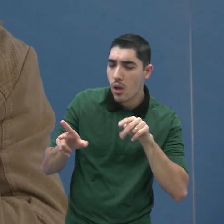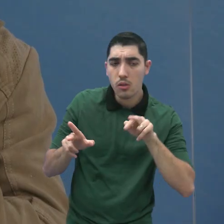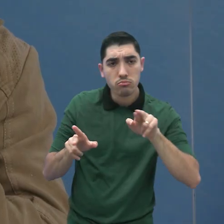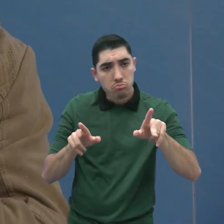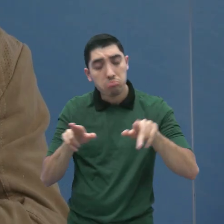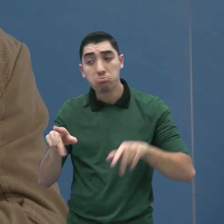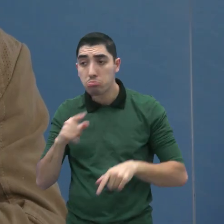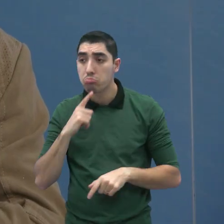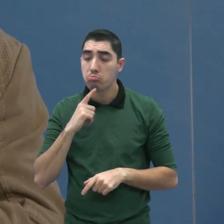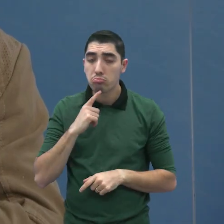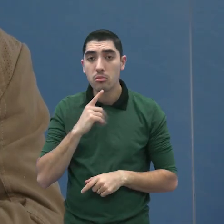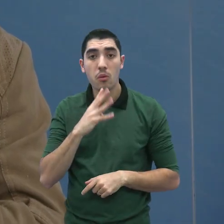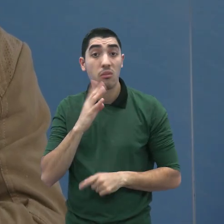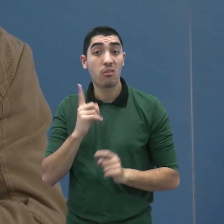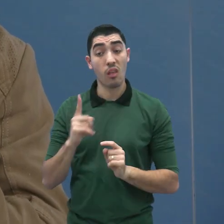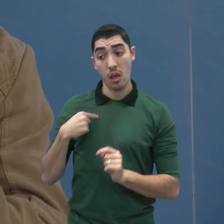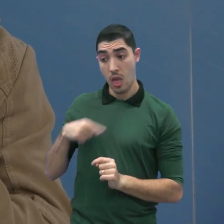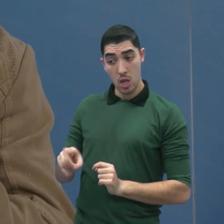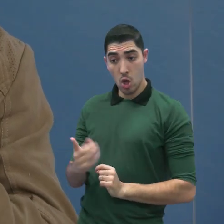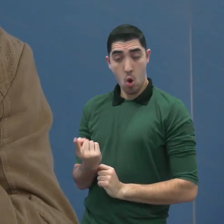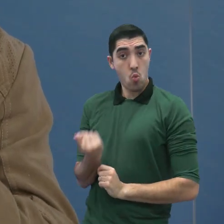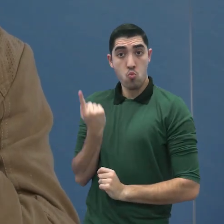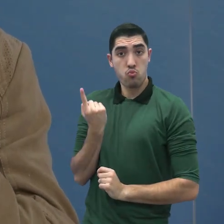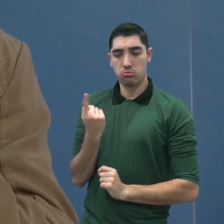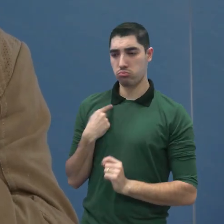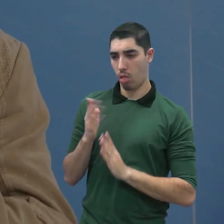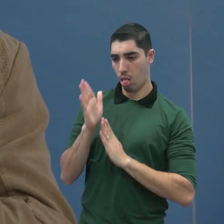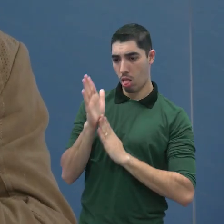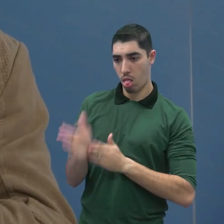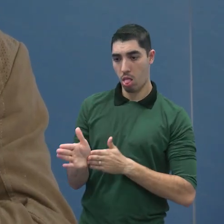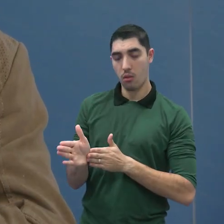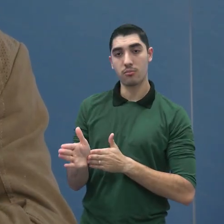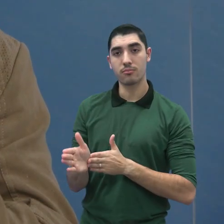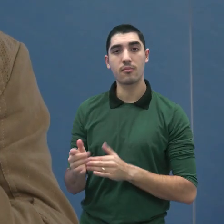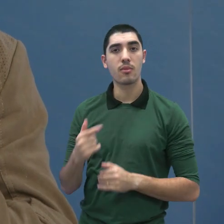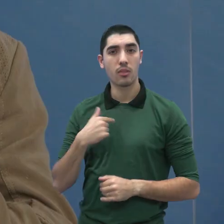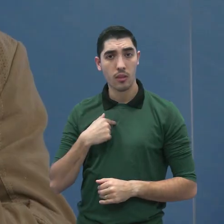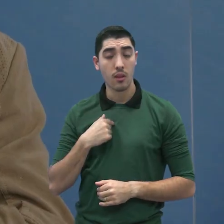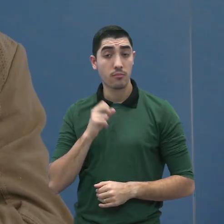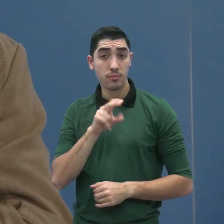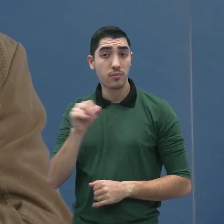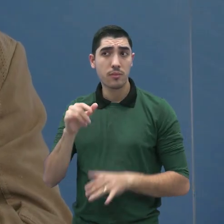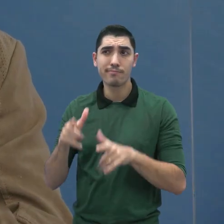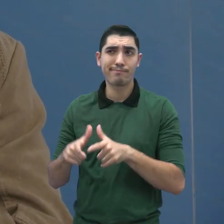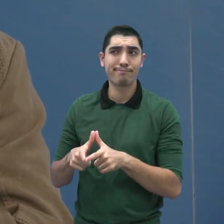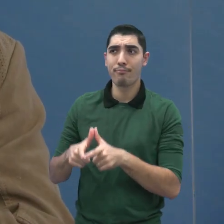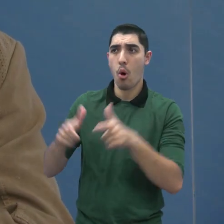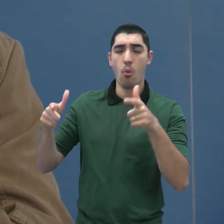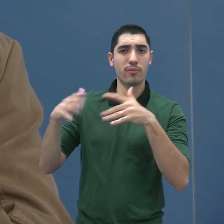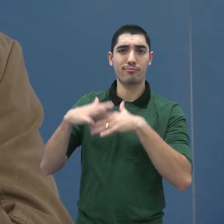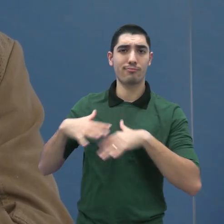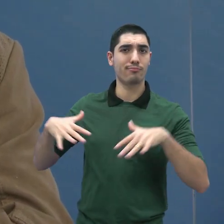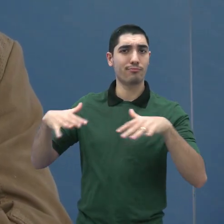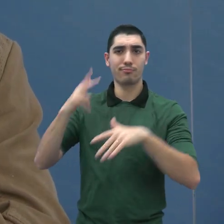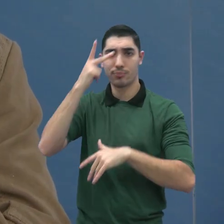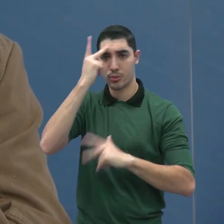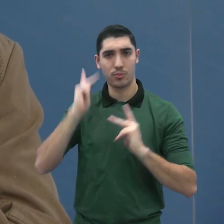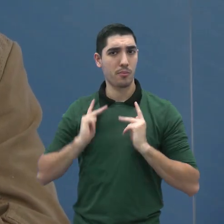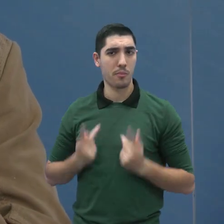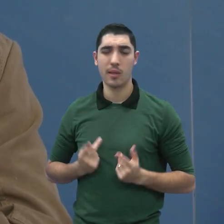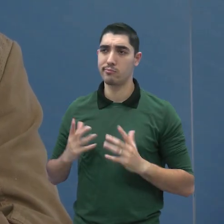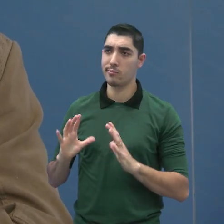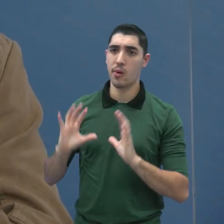no que ela acredita que é verdade. E eu vejo isso muito comum, acho que no nosso meio, de modo geral. As pessoas, tudo que